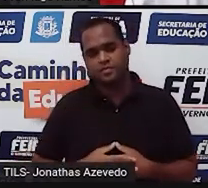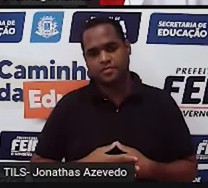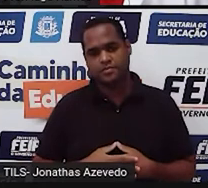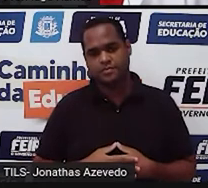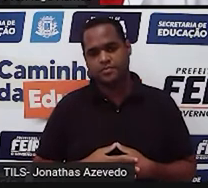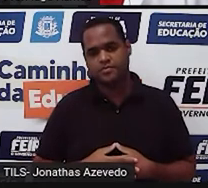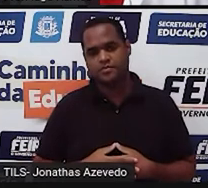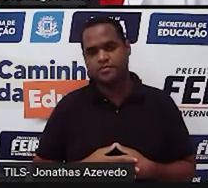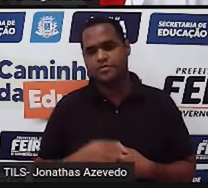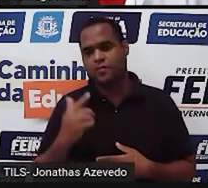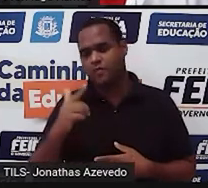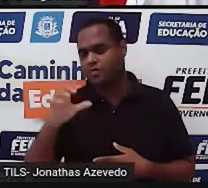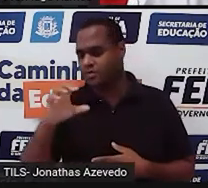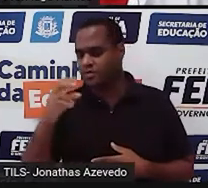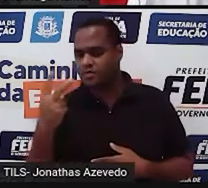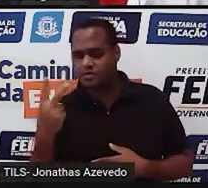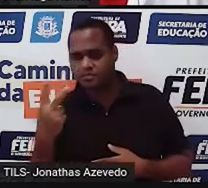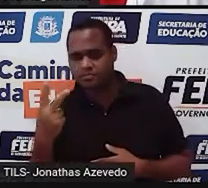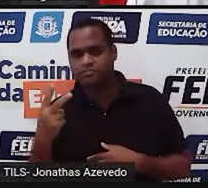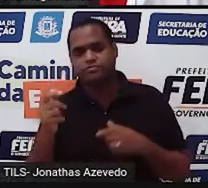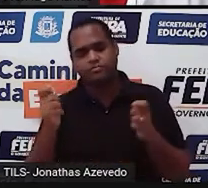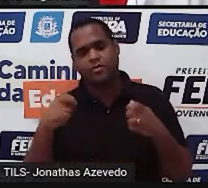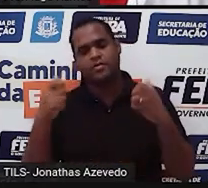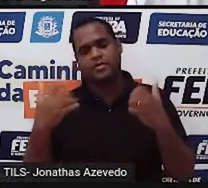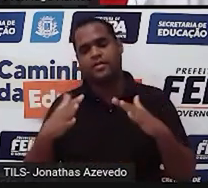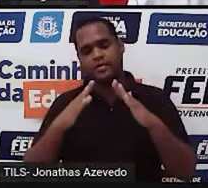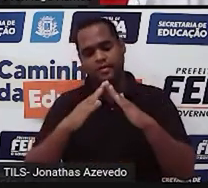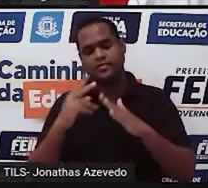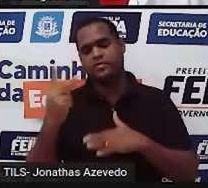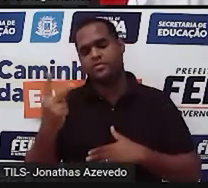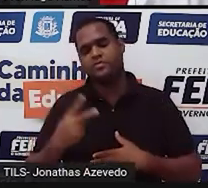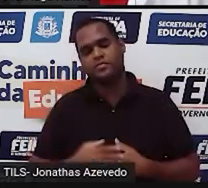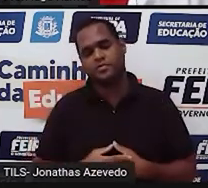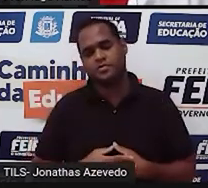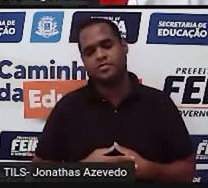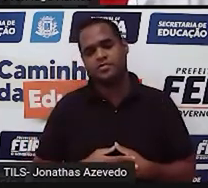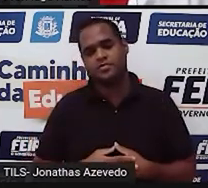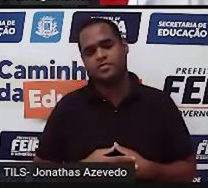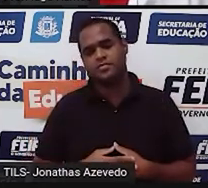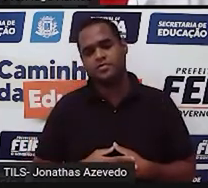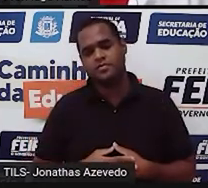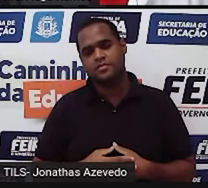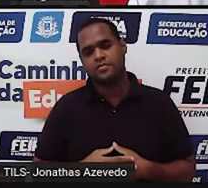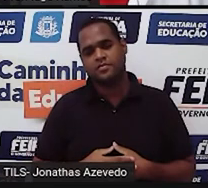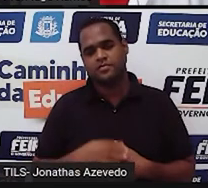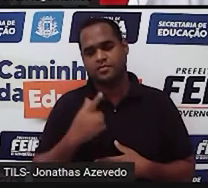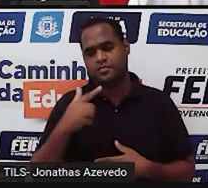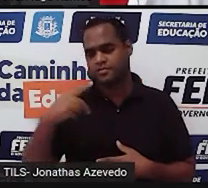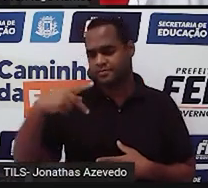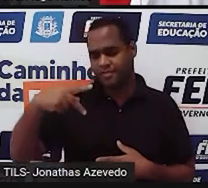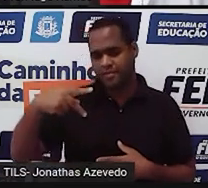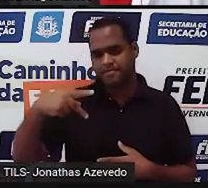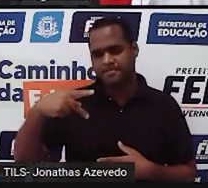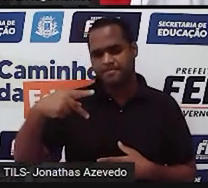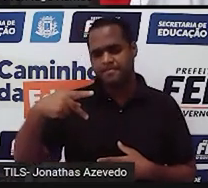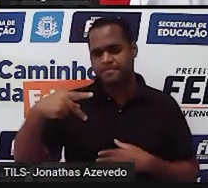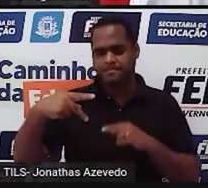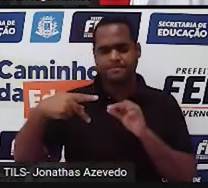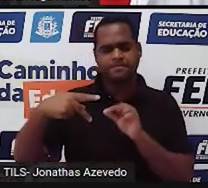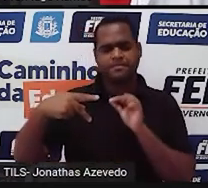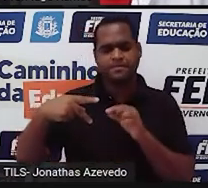e aquele pontos e dois eu tô chamando de casa dois tá e aquele. P vai ser